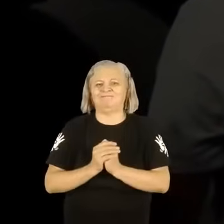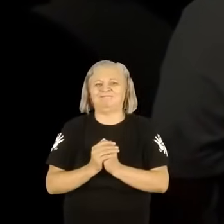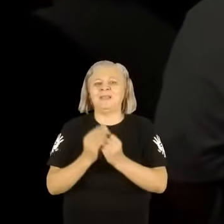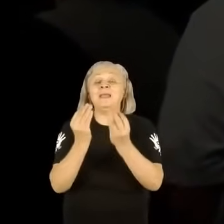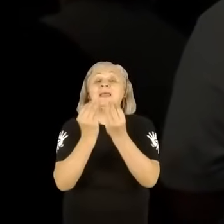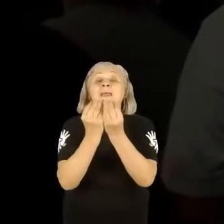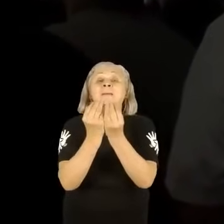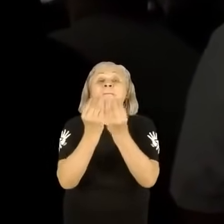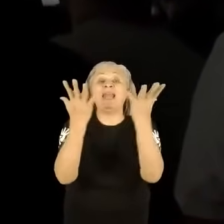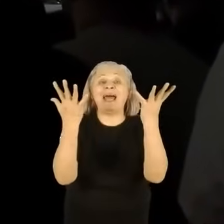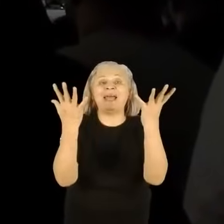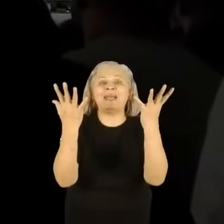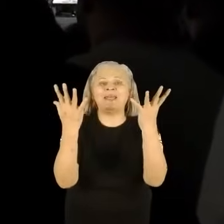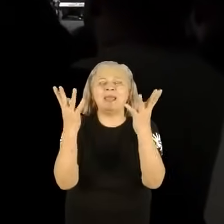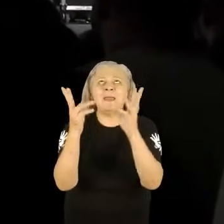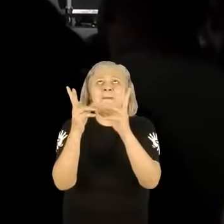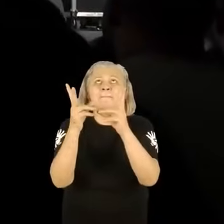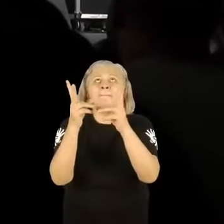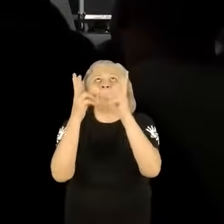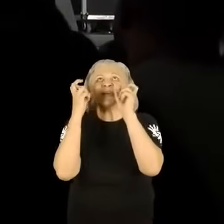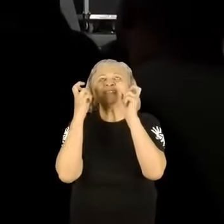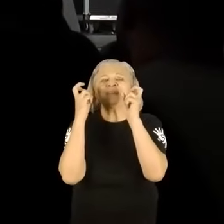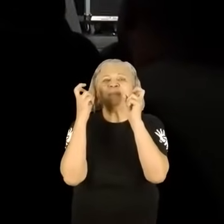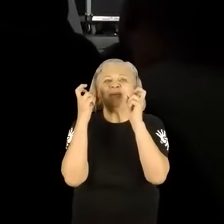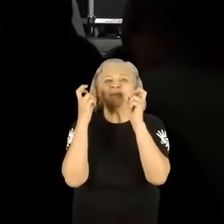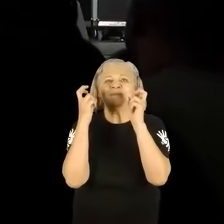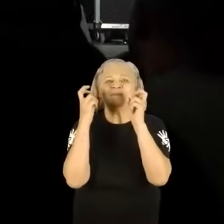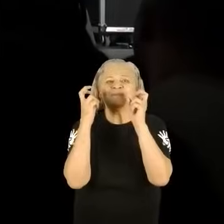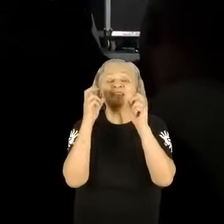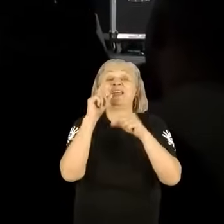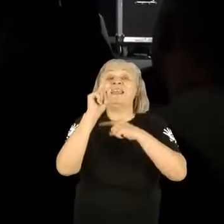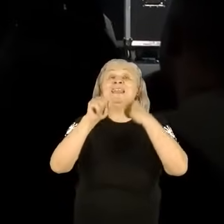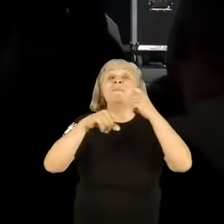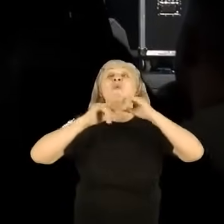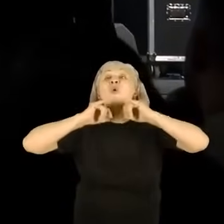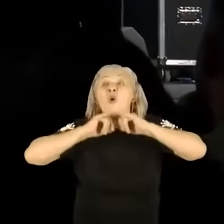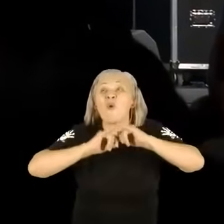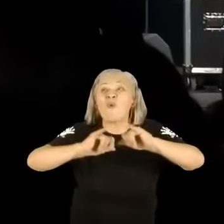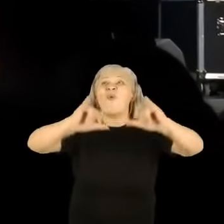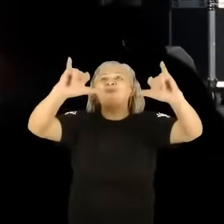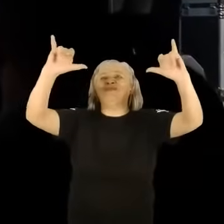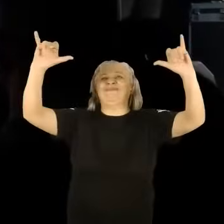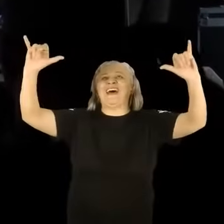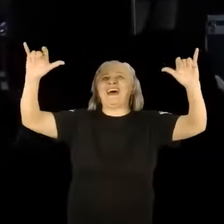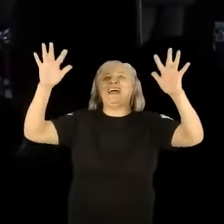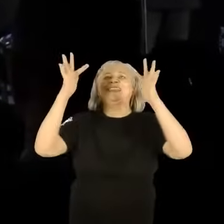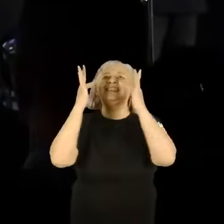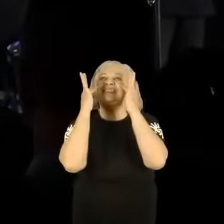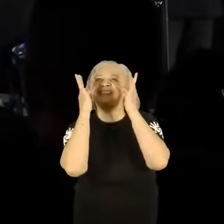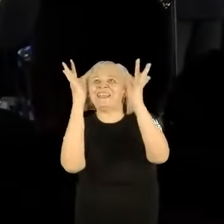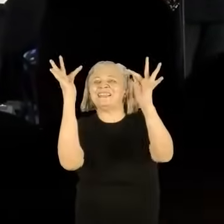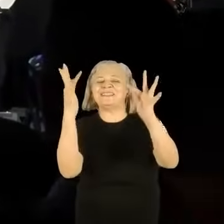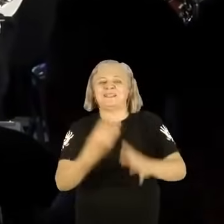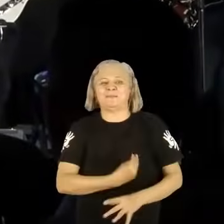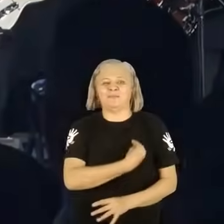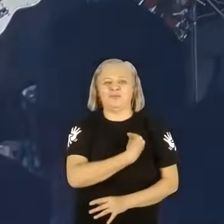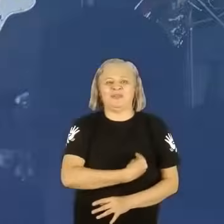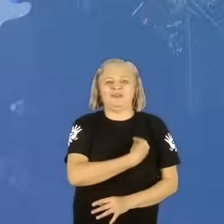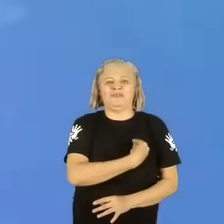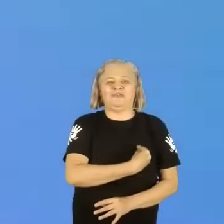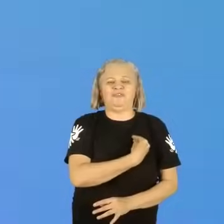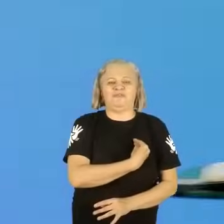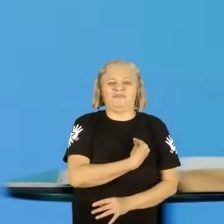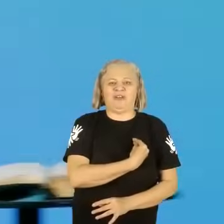Você não só vai perceber, mas você vai poder contar e ser uma testemunha viva daquilo que Jesus